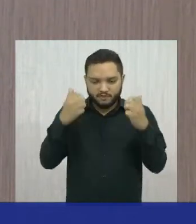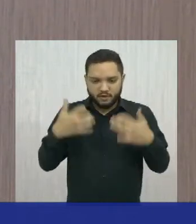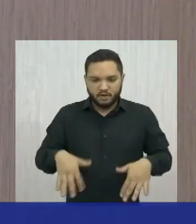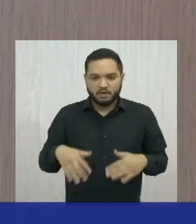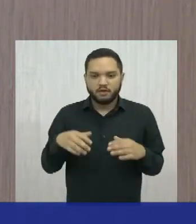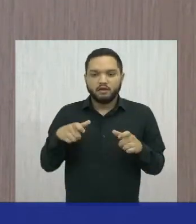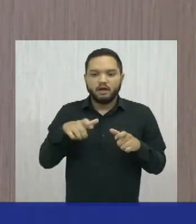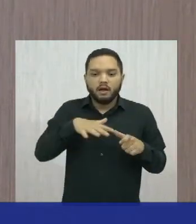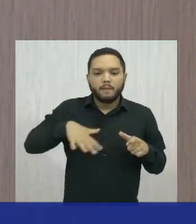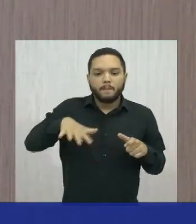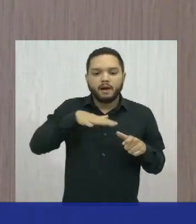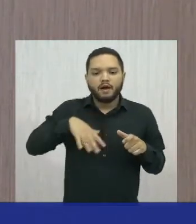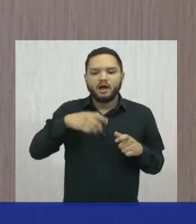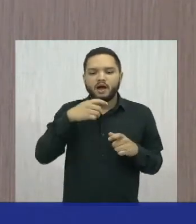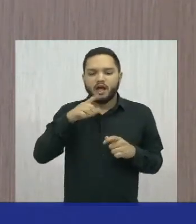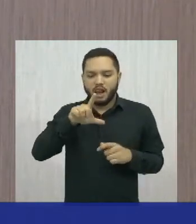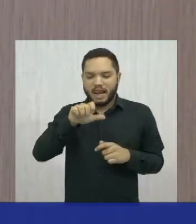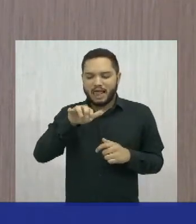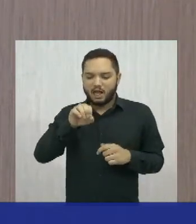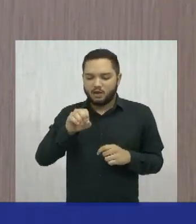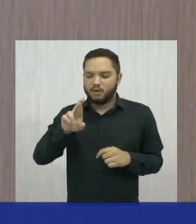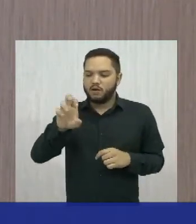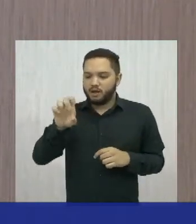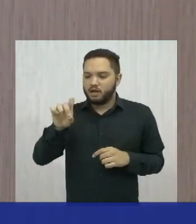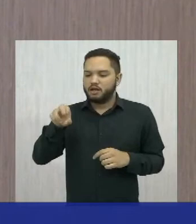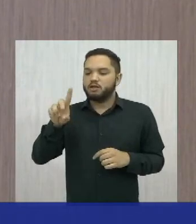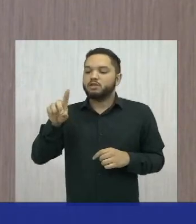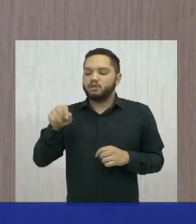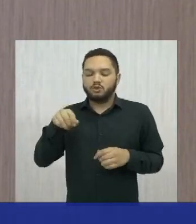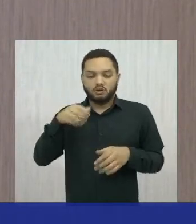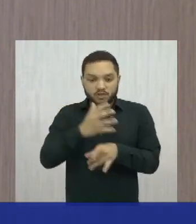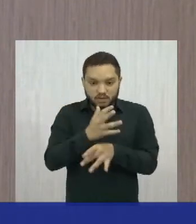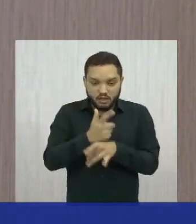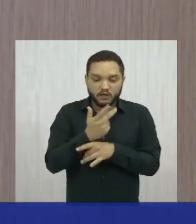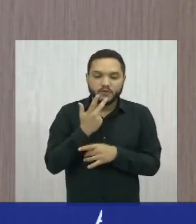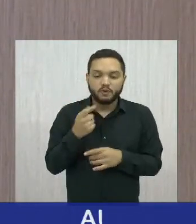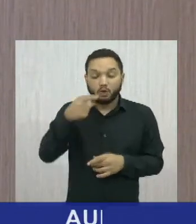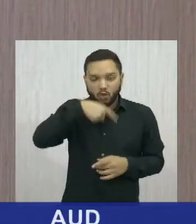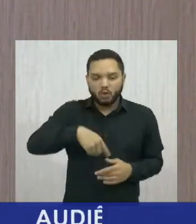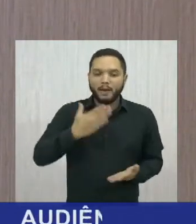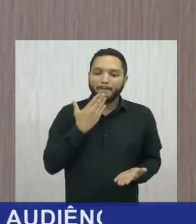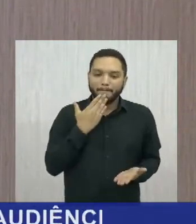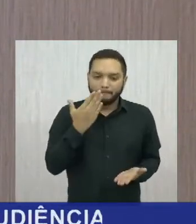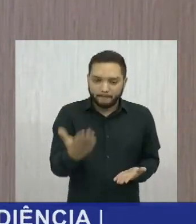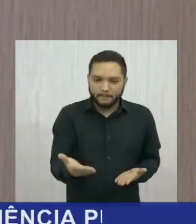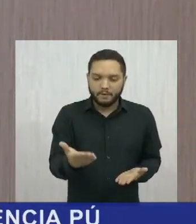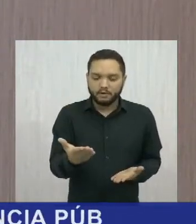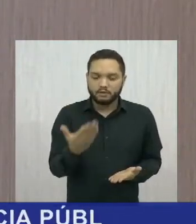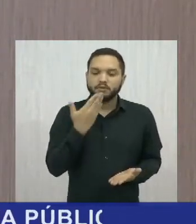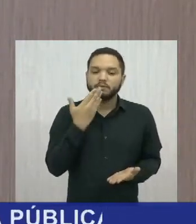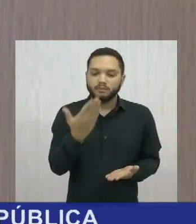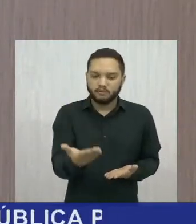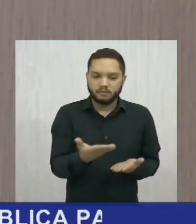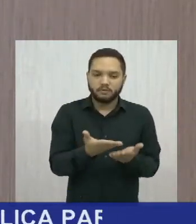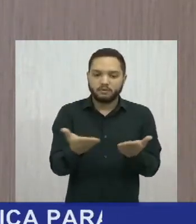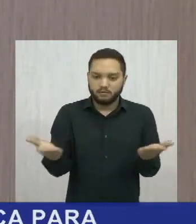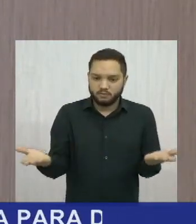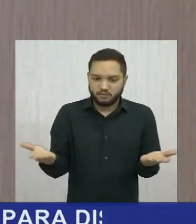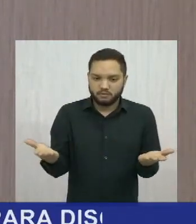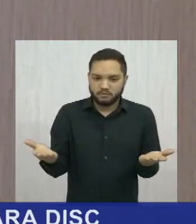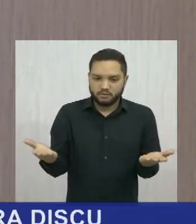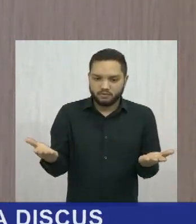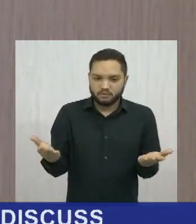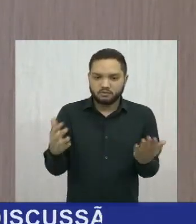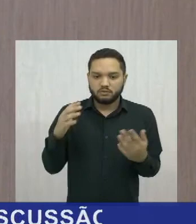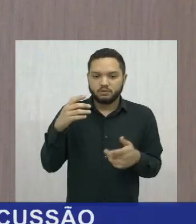Lagoa Redonda, nesta cidade de Fortaleza, solicitam de Vossa Excelência, solução